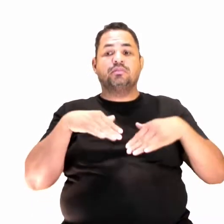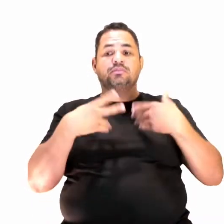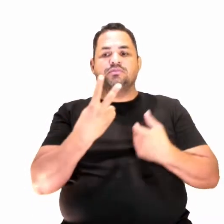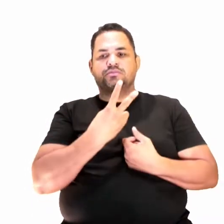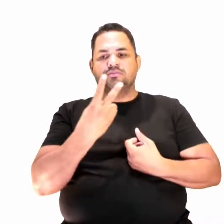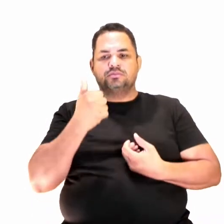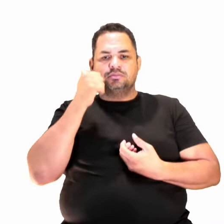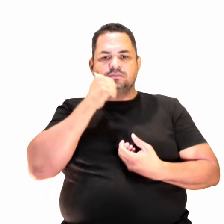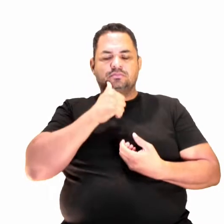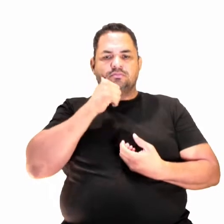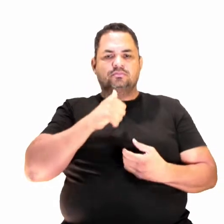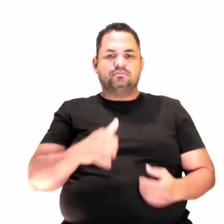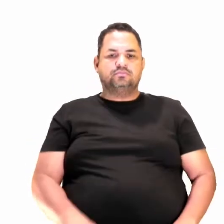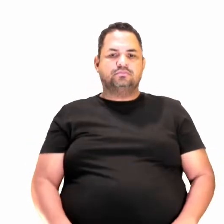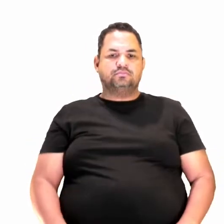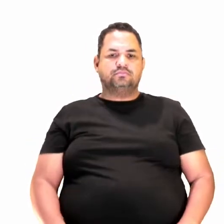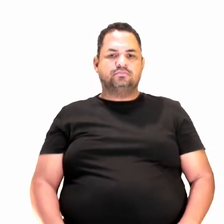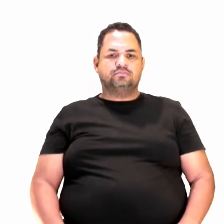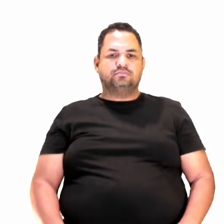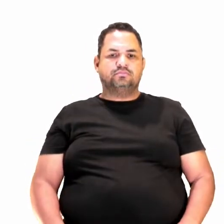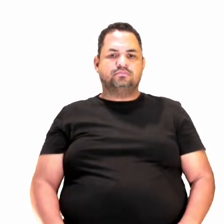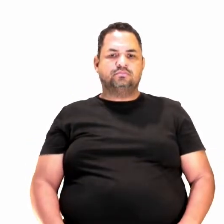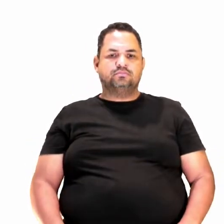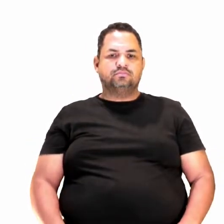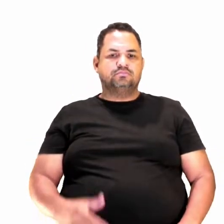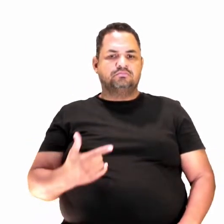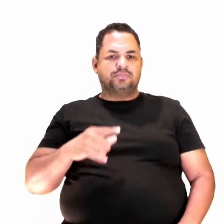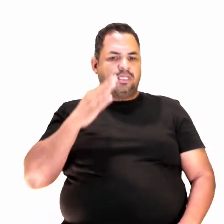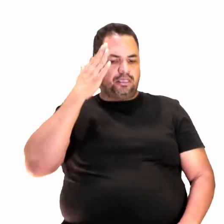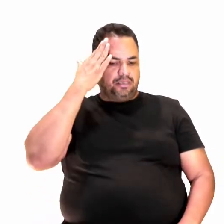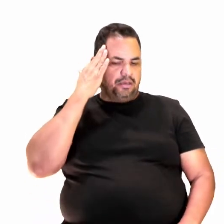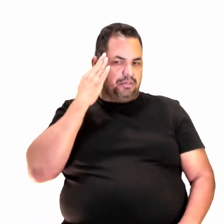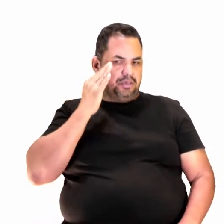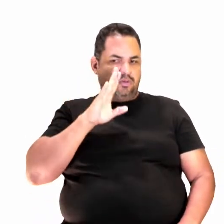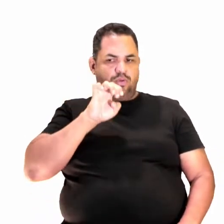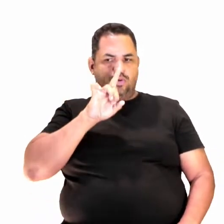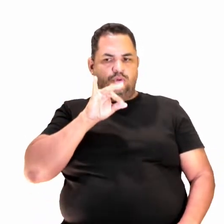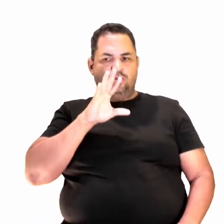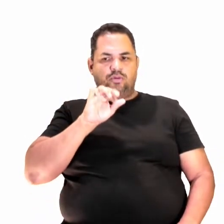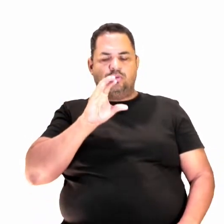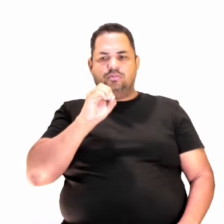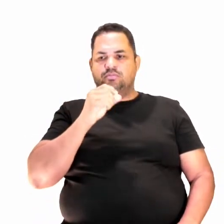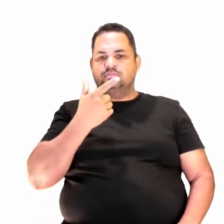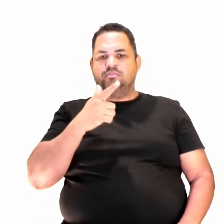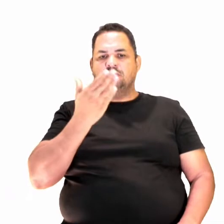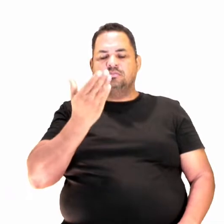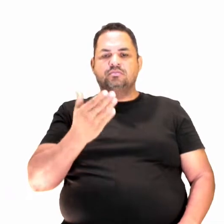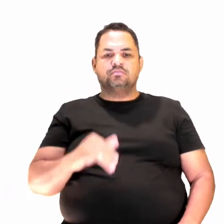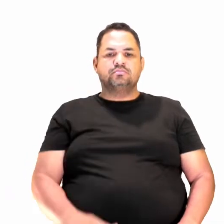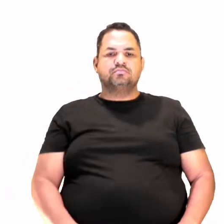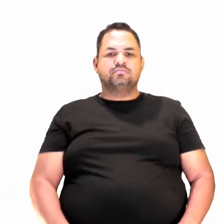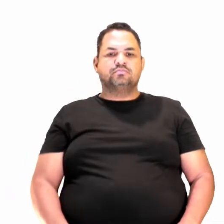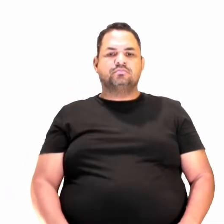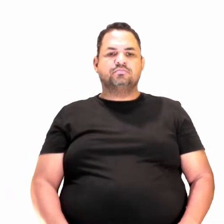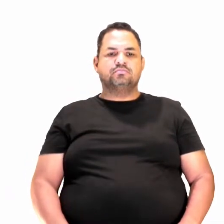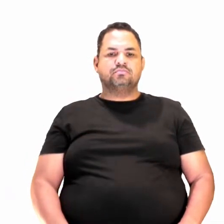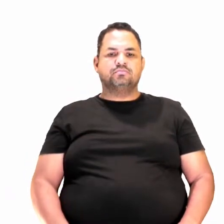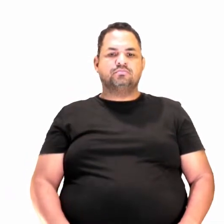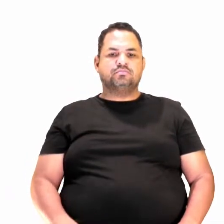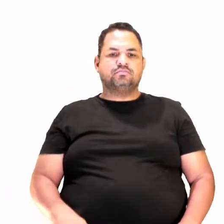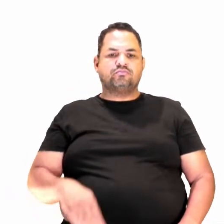aquela pessoa que é morena. Então, ela é morena como você, mas morena lá pra eles não é exatamente cor de pele, tá, gente? Ali é o cabelo